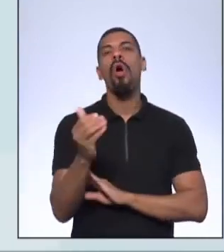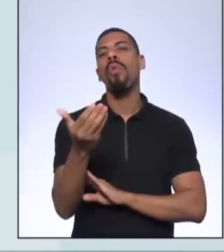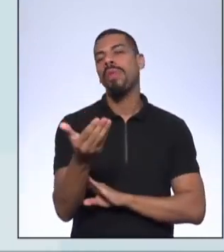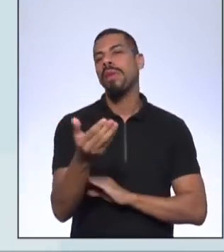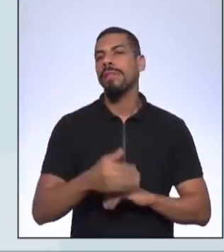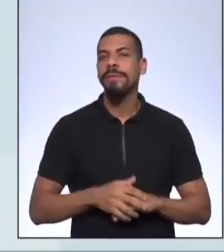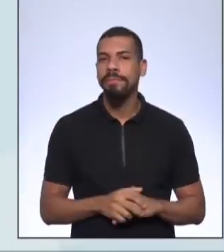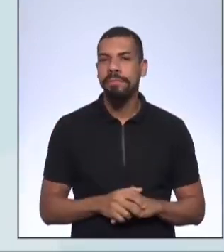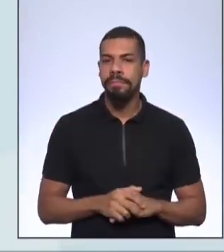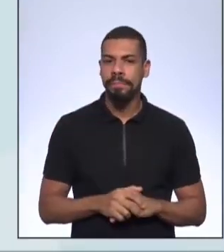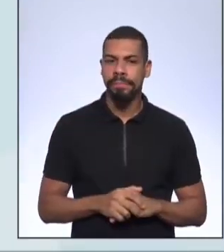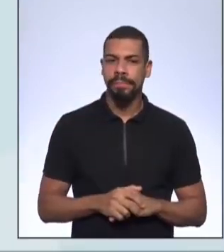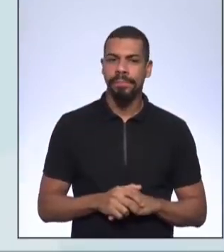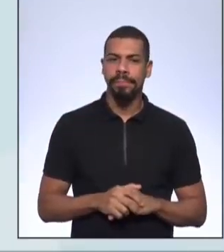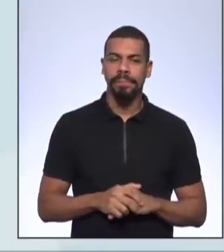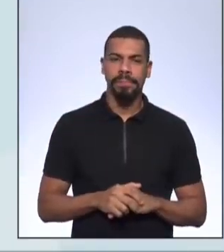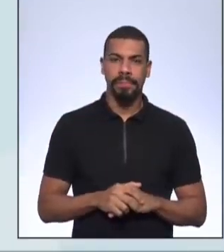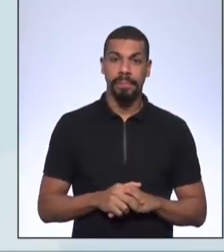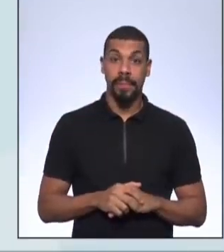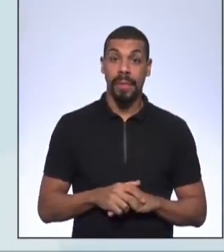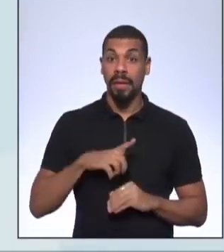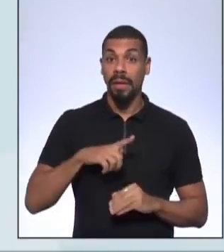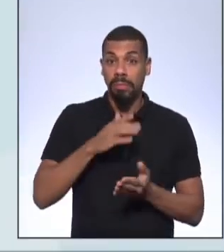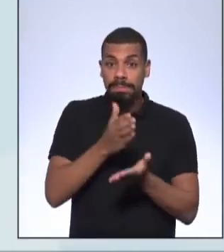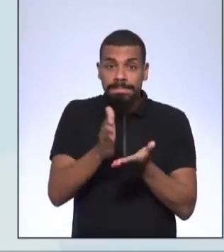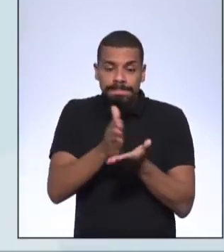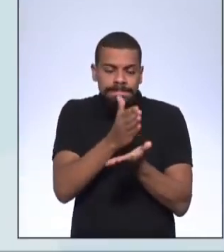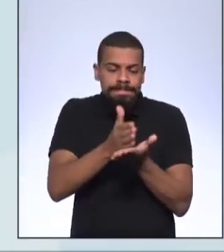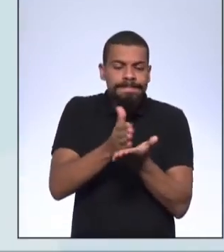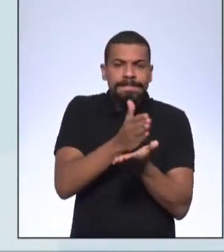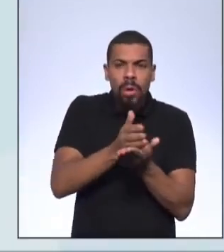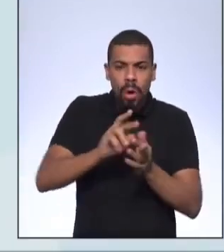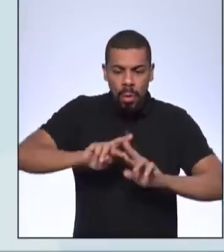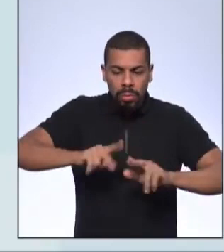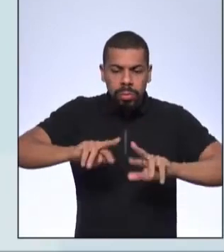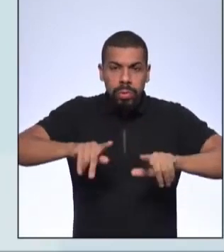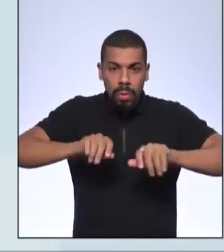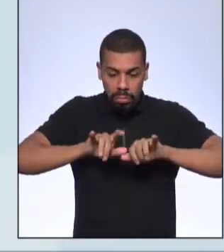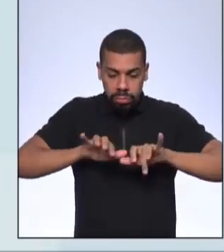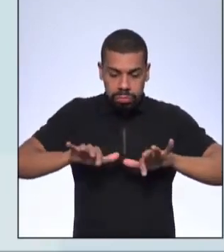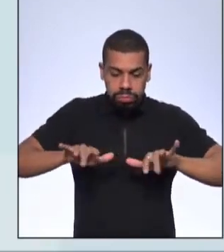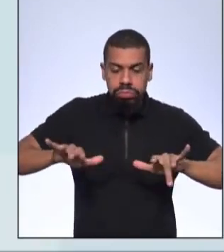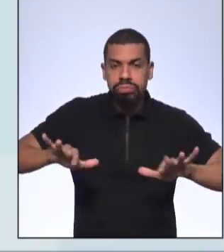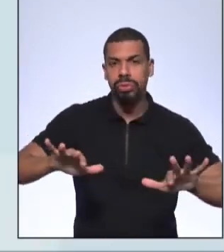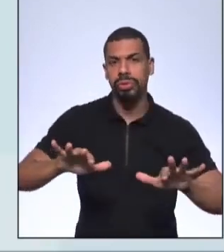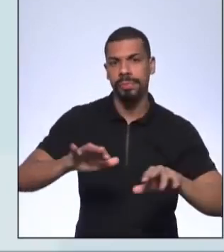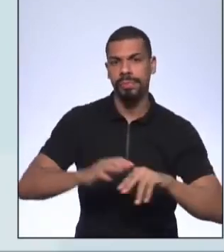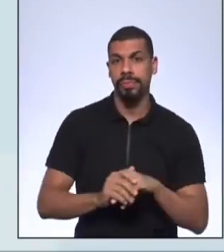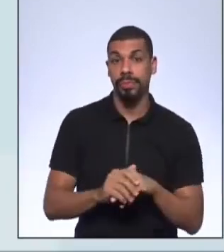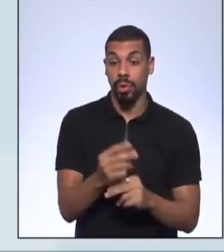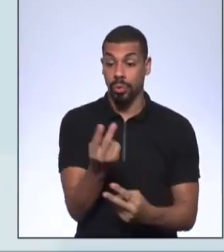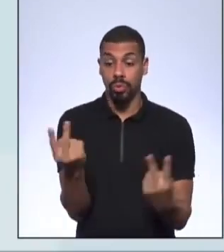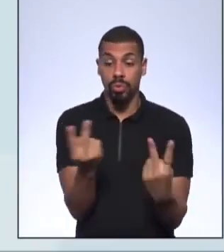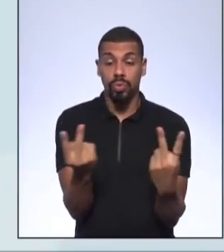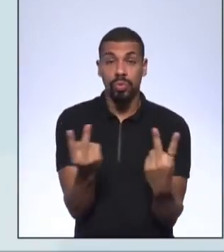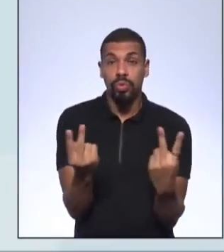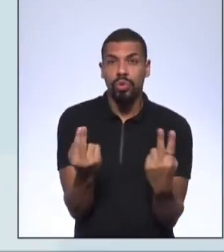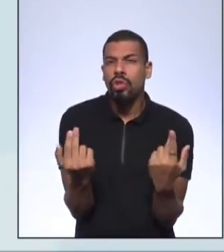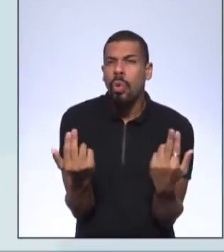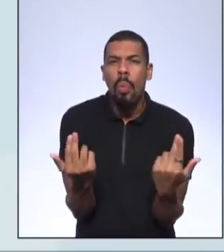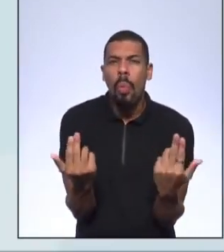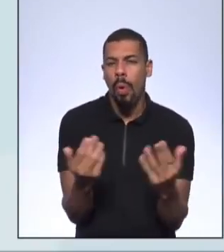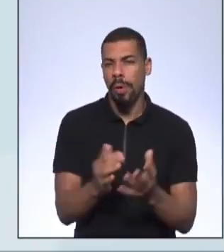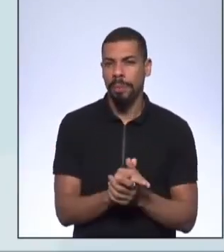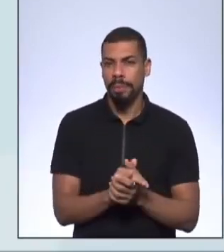possa se dividir, ou melhor dizendo, se multiplicar. Tá? Produzir outras duas idênticas a ela. Tá?